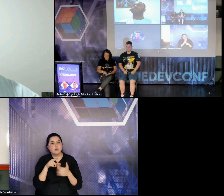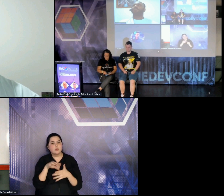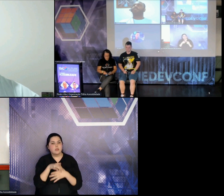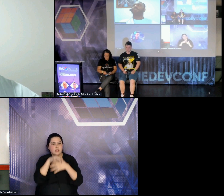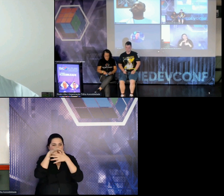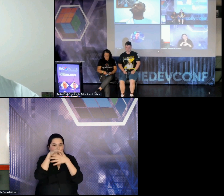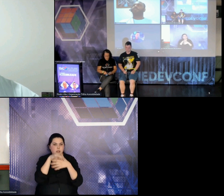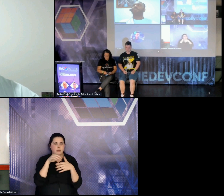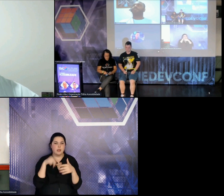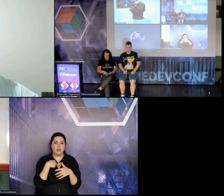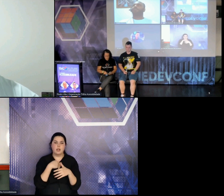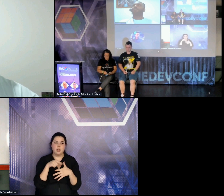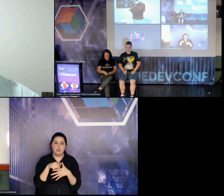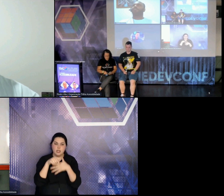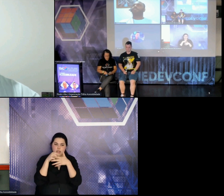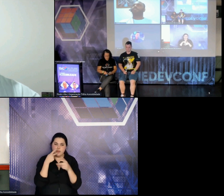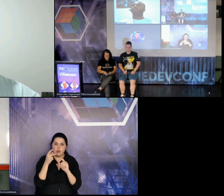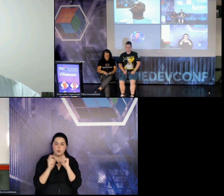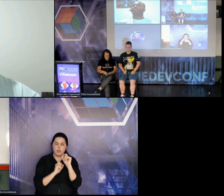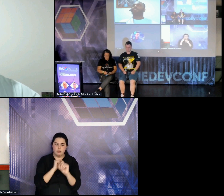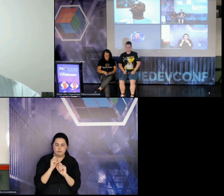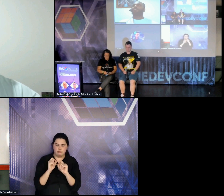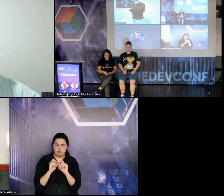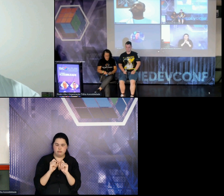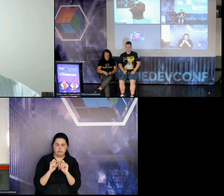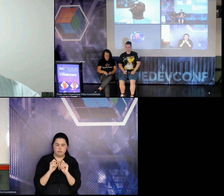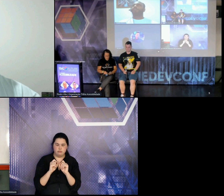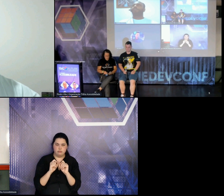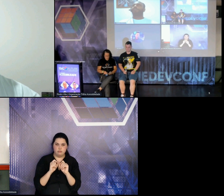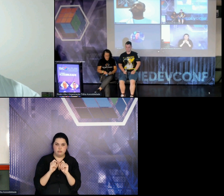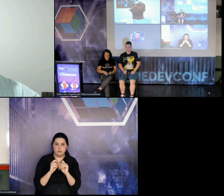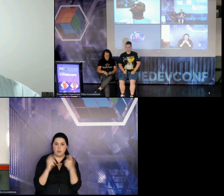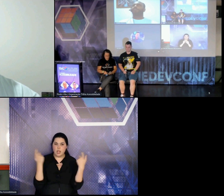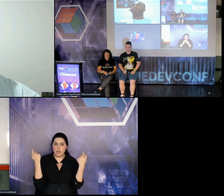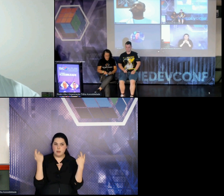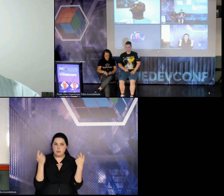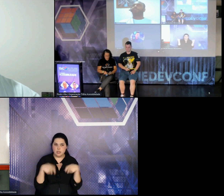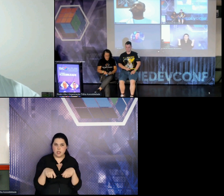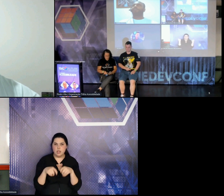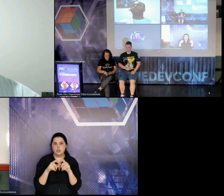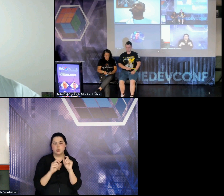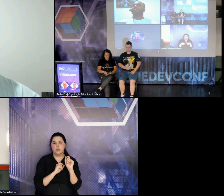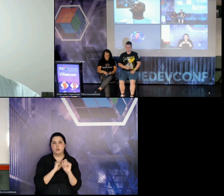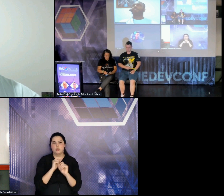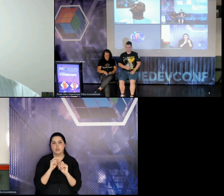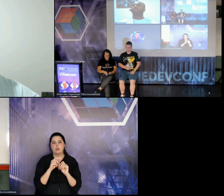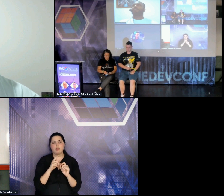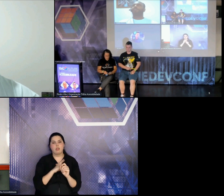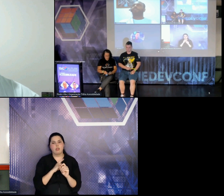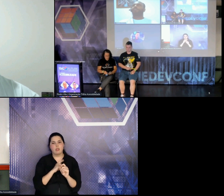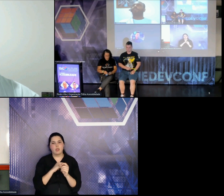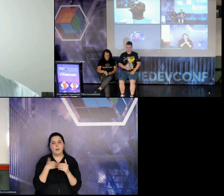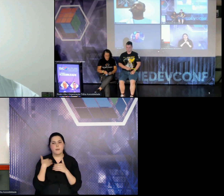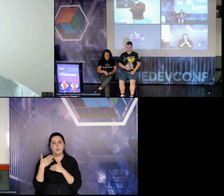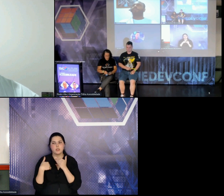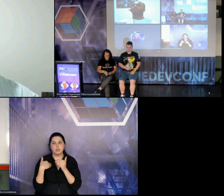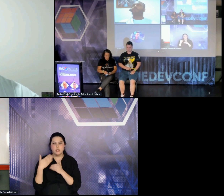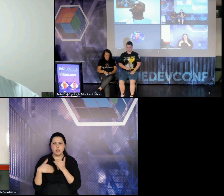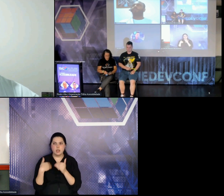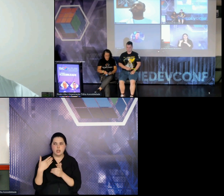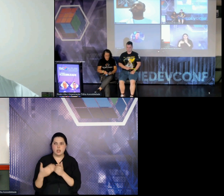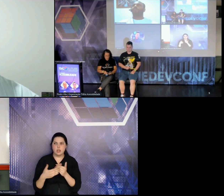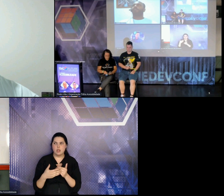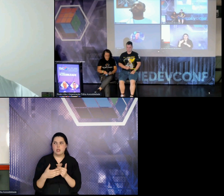a liderança ela precisa prover aqui também a possibilidade para que a gente tenha processos bem